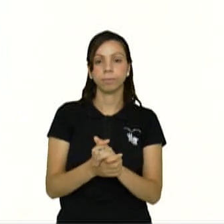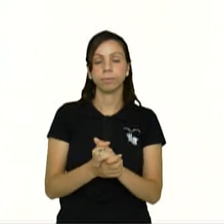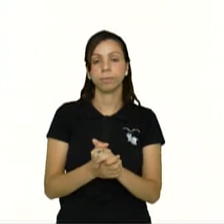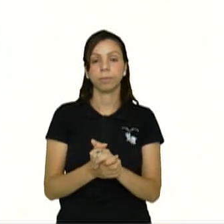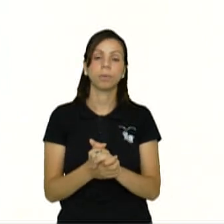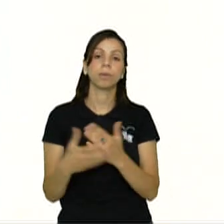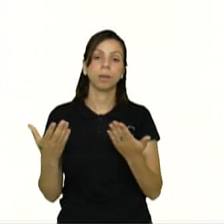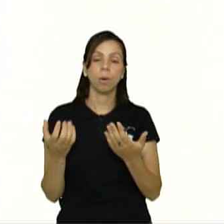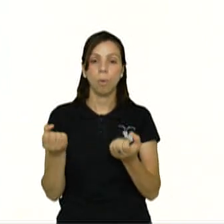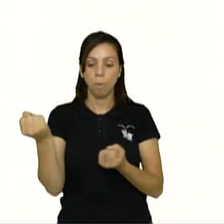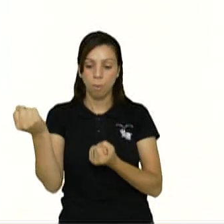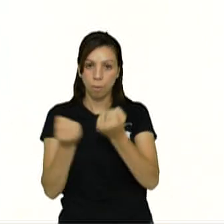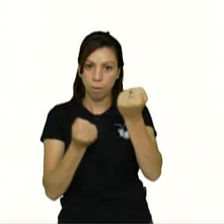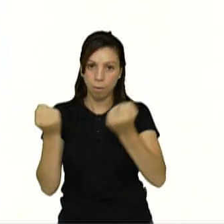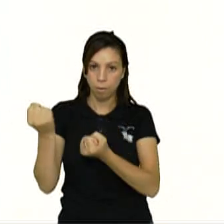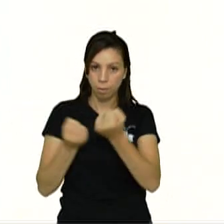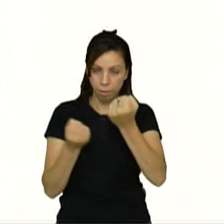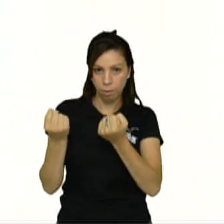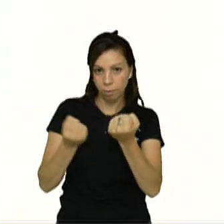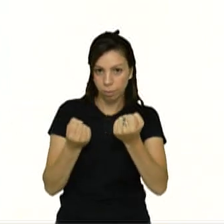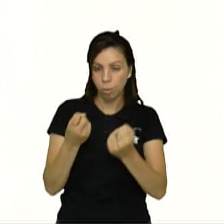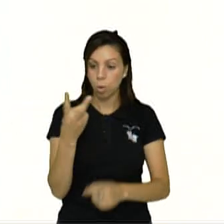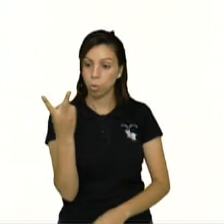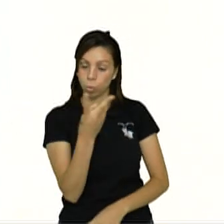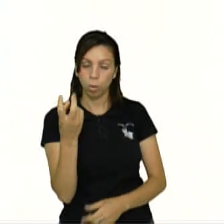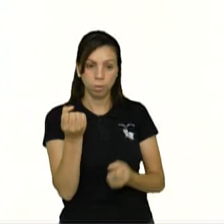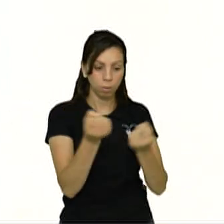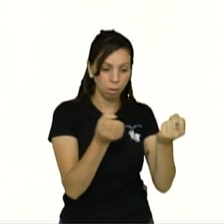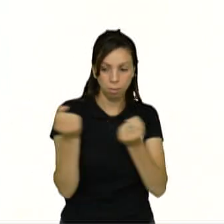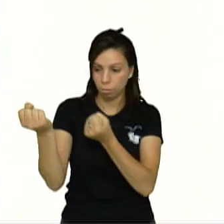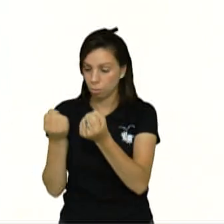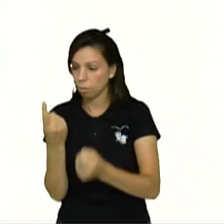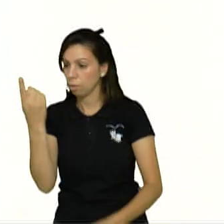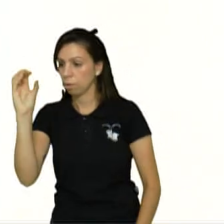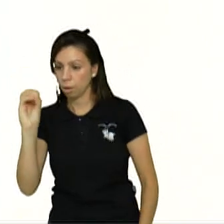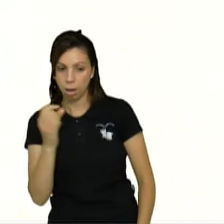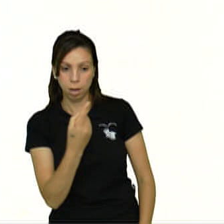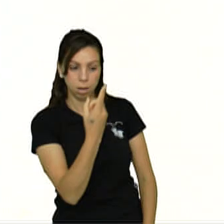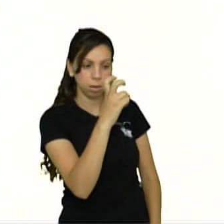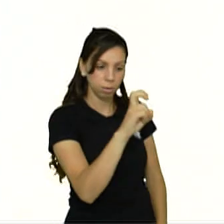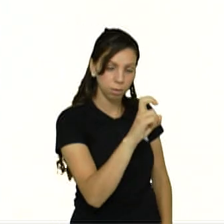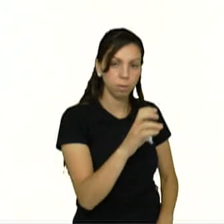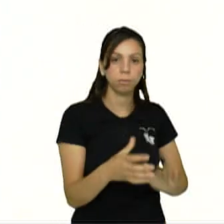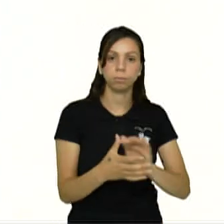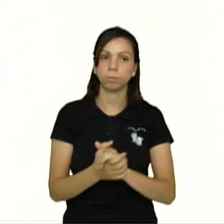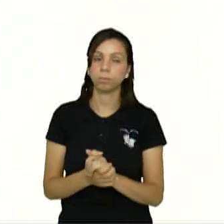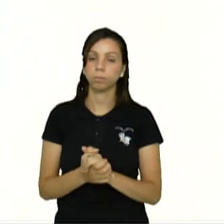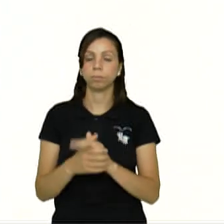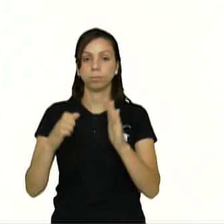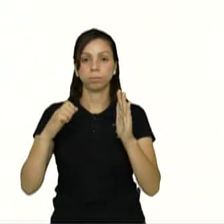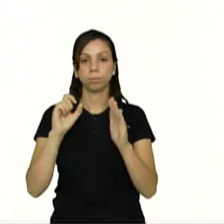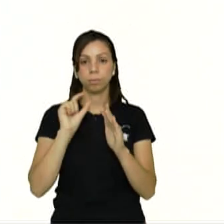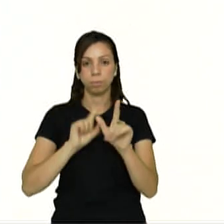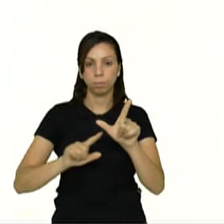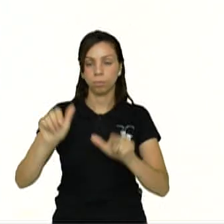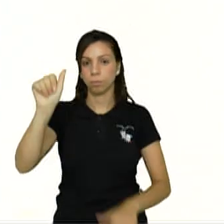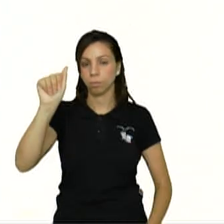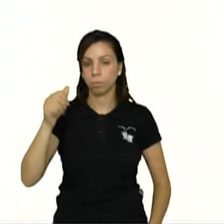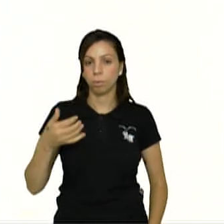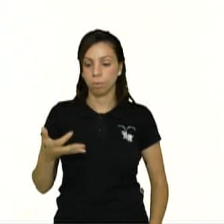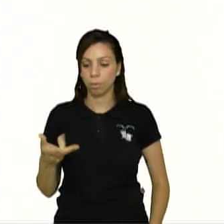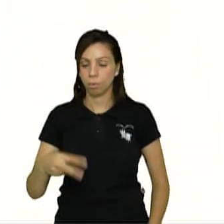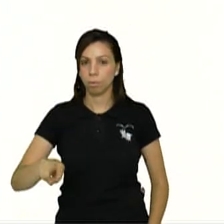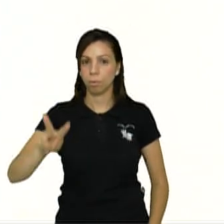com velocidades de 10 e de 15 metros por segundo. Então, determine. Letra A, a